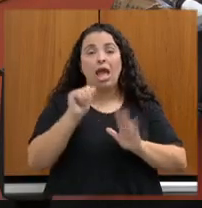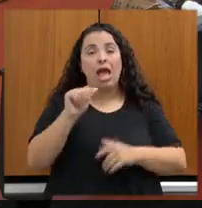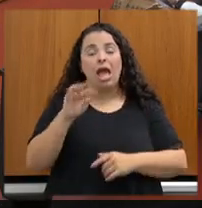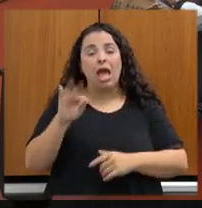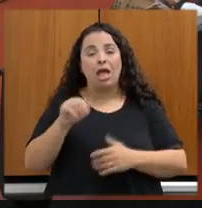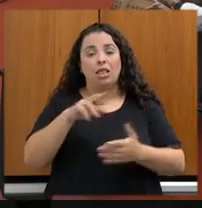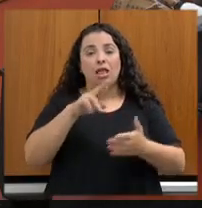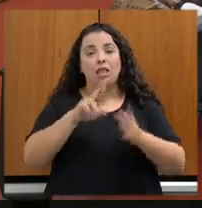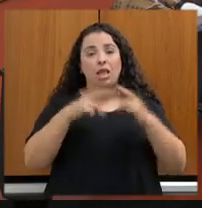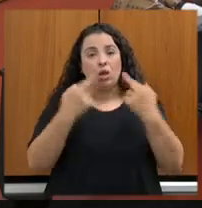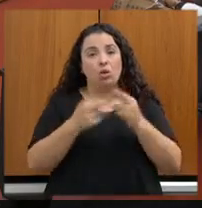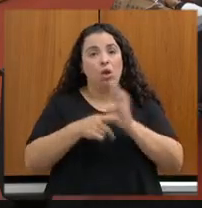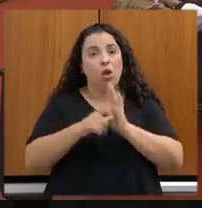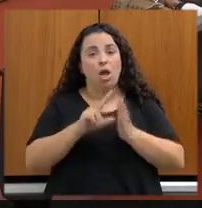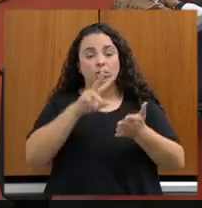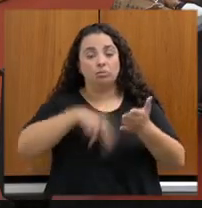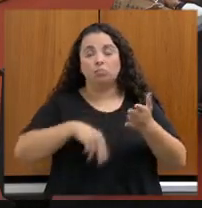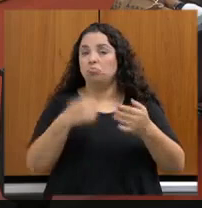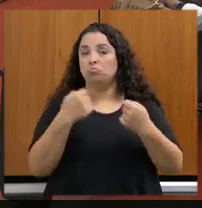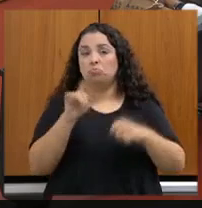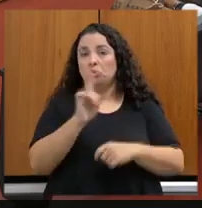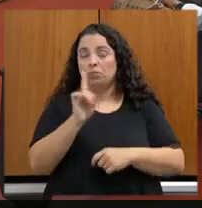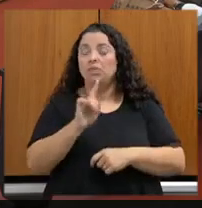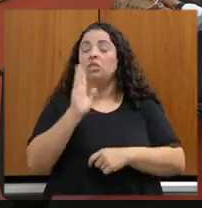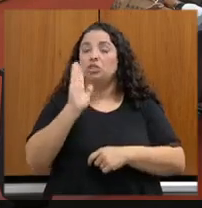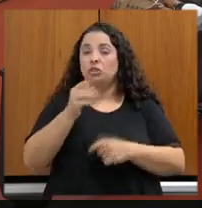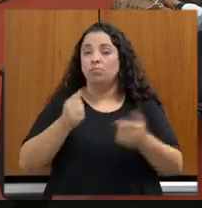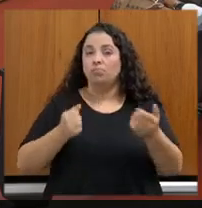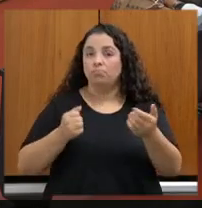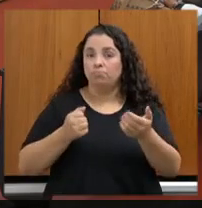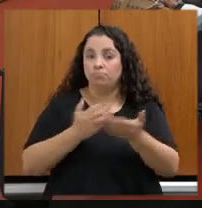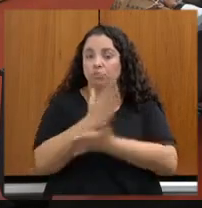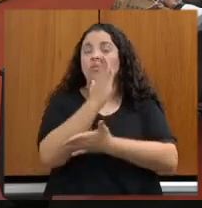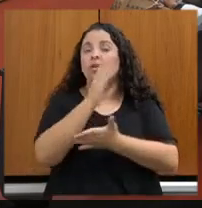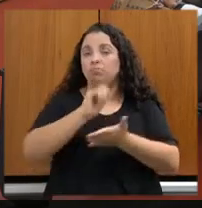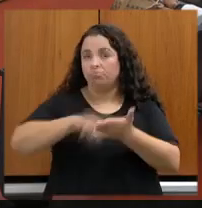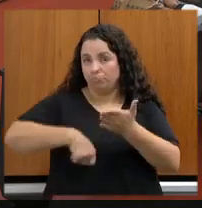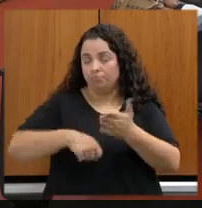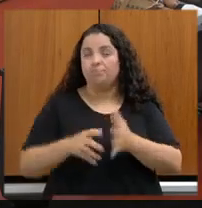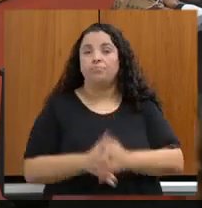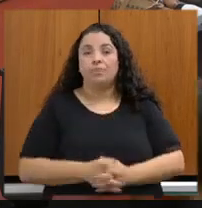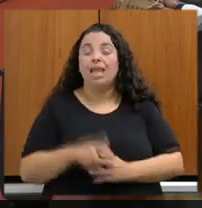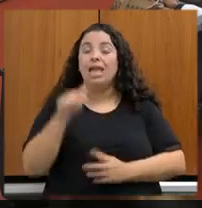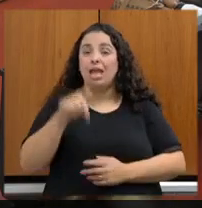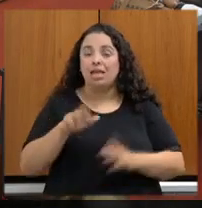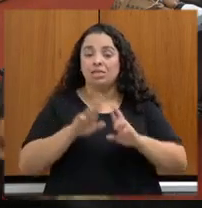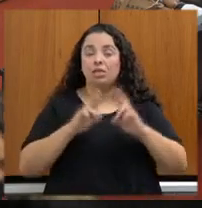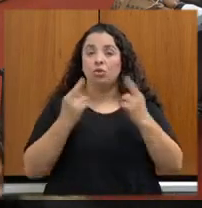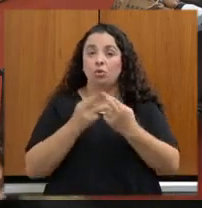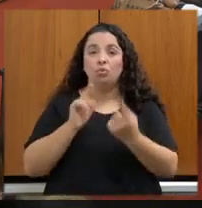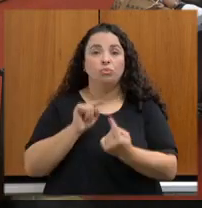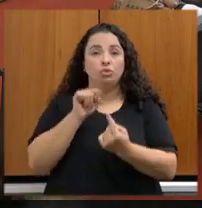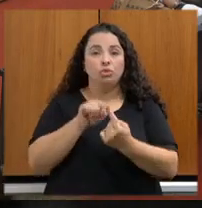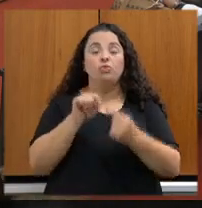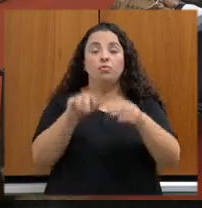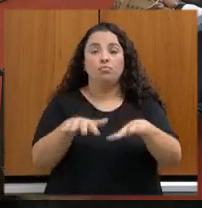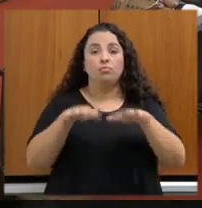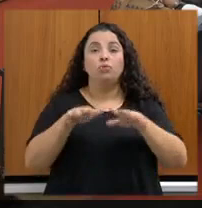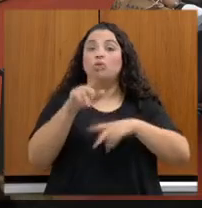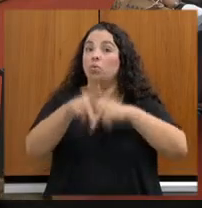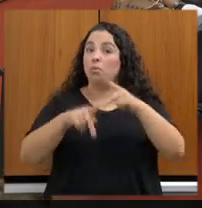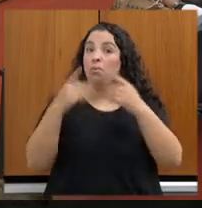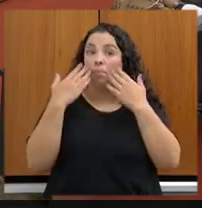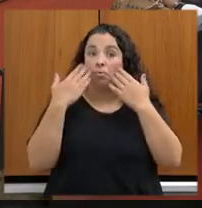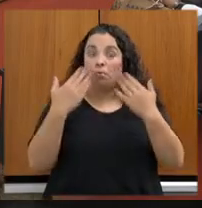considera aprovada e solicita sua subscrição. Esta reunião se destina a realizar audiência pública e a